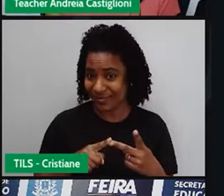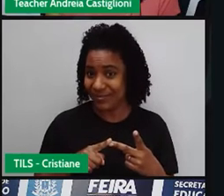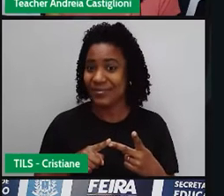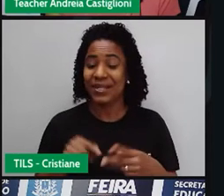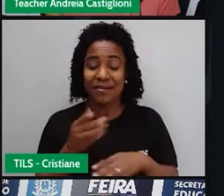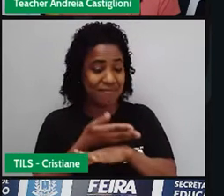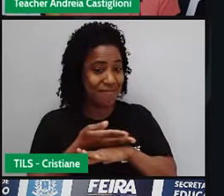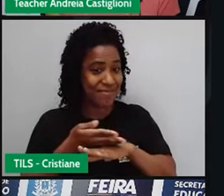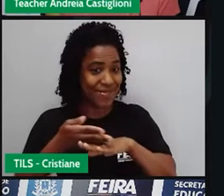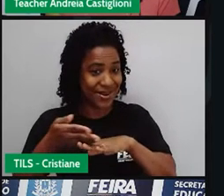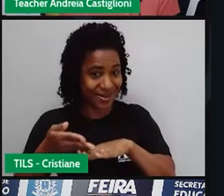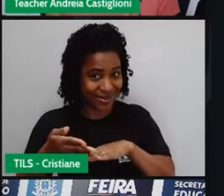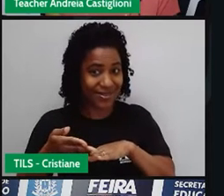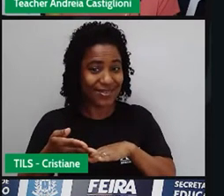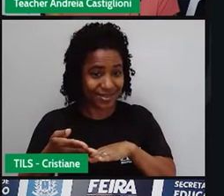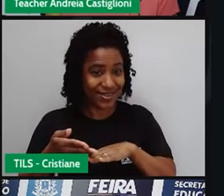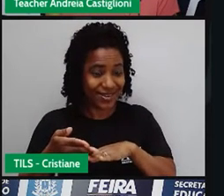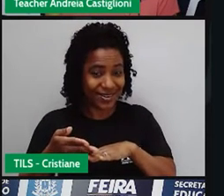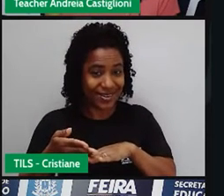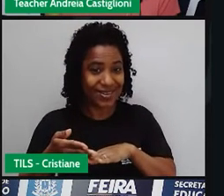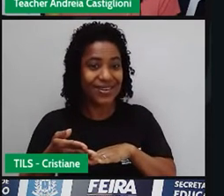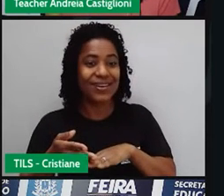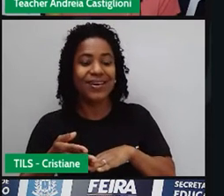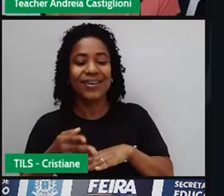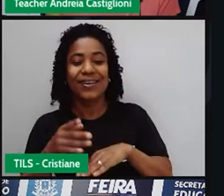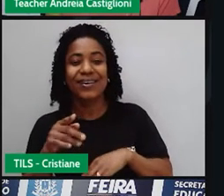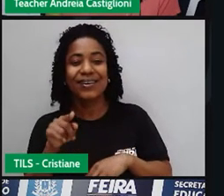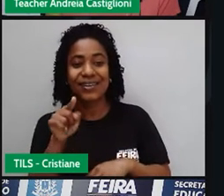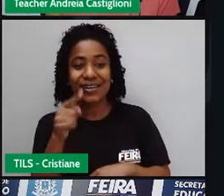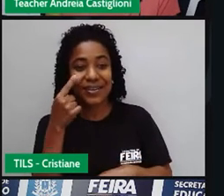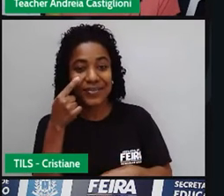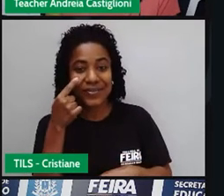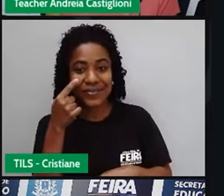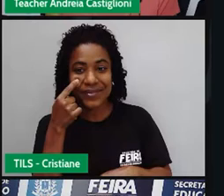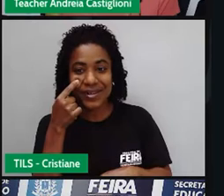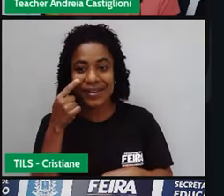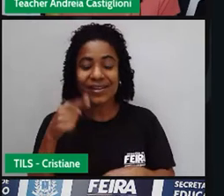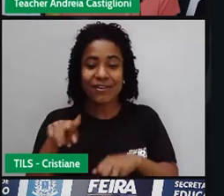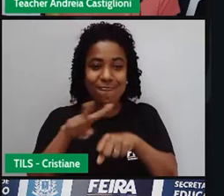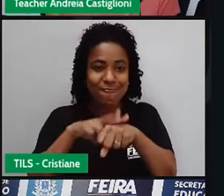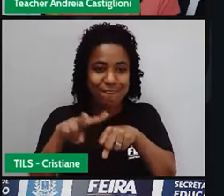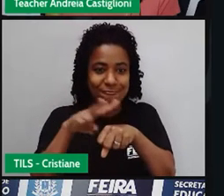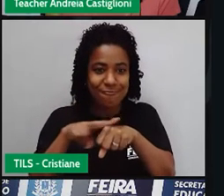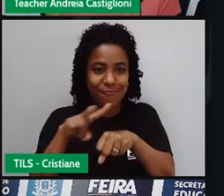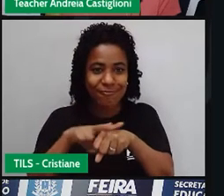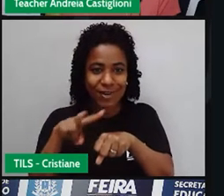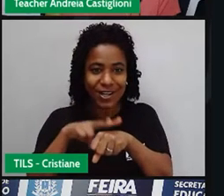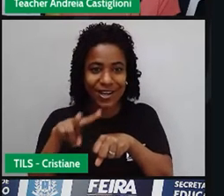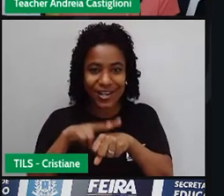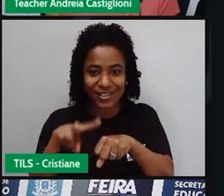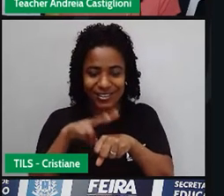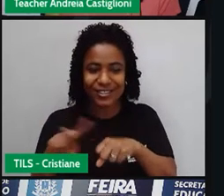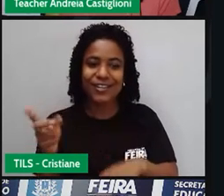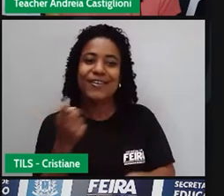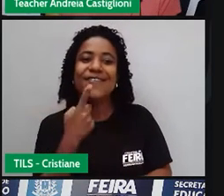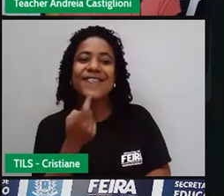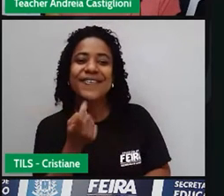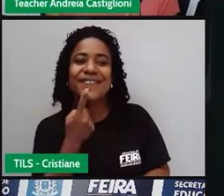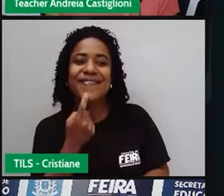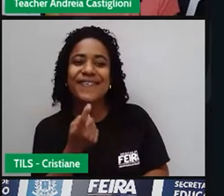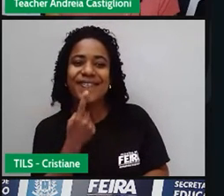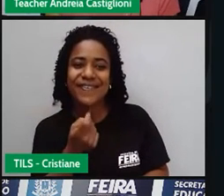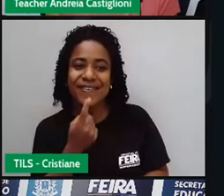branco Black é preto grean é verde e Red vermelho